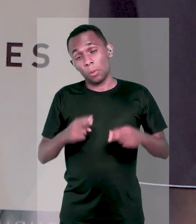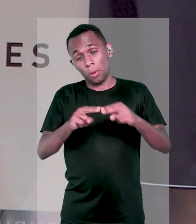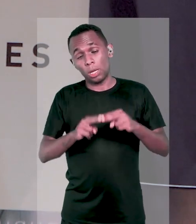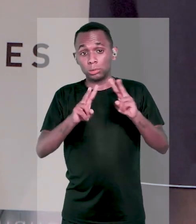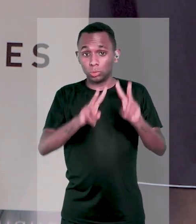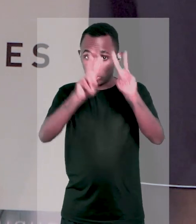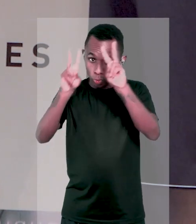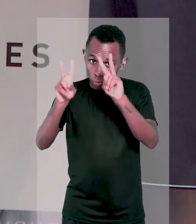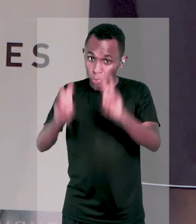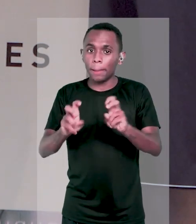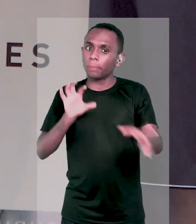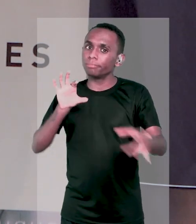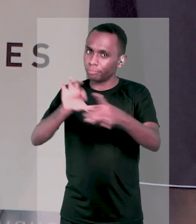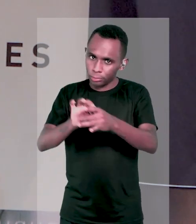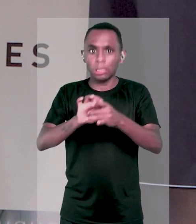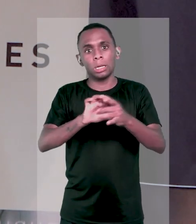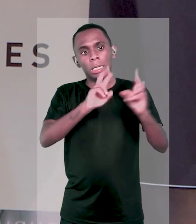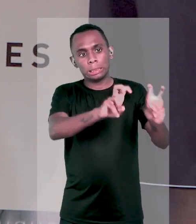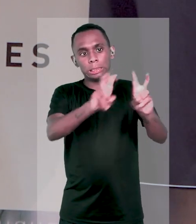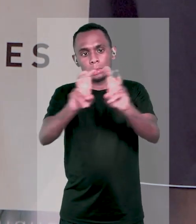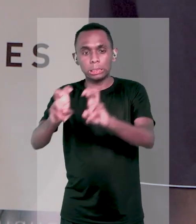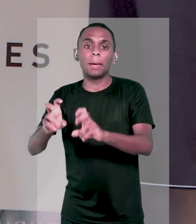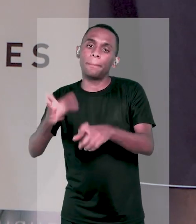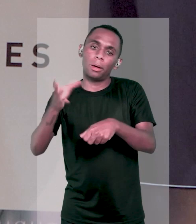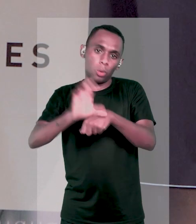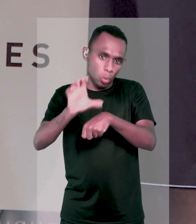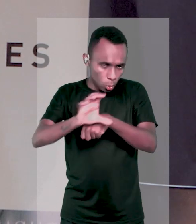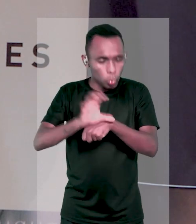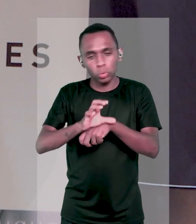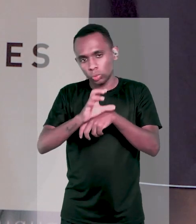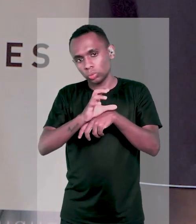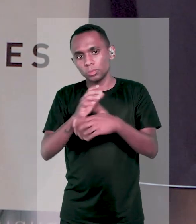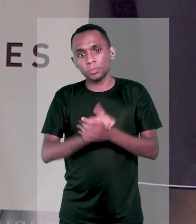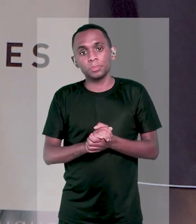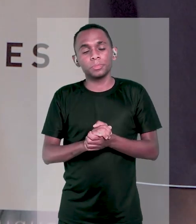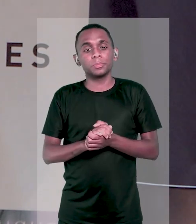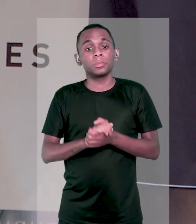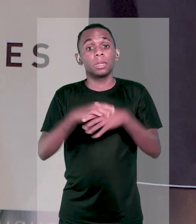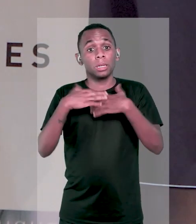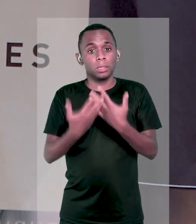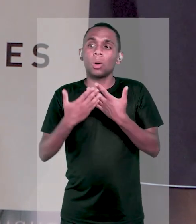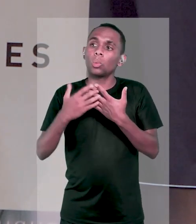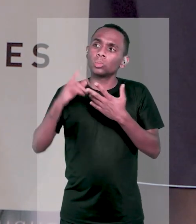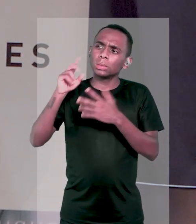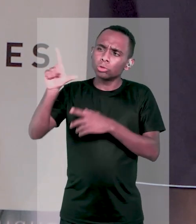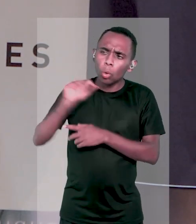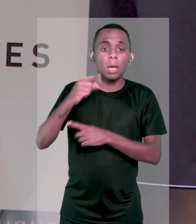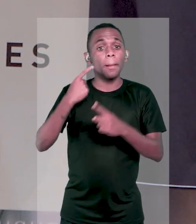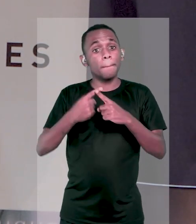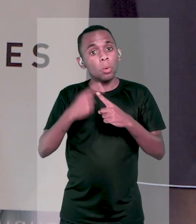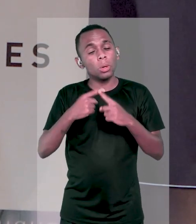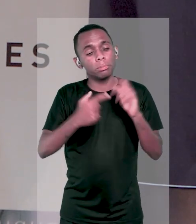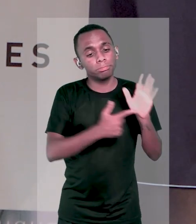e o vereador se justificou dizendo como representante eleito minha